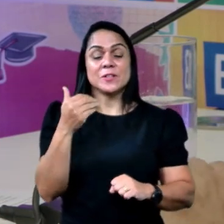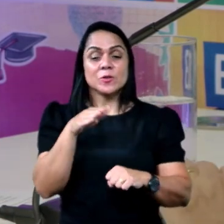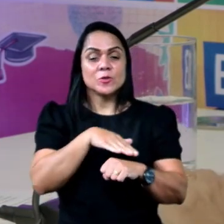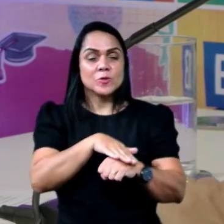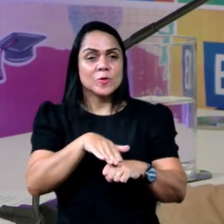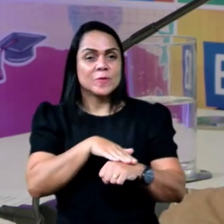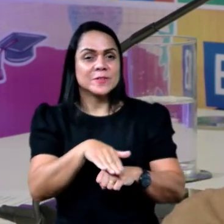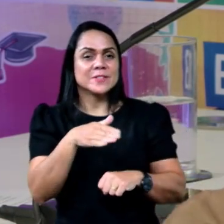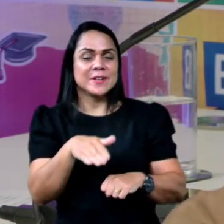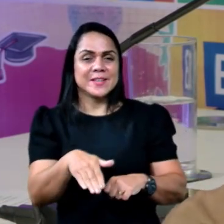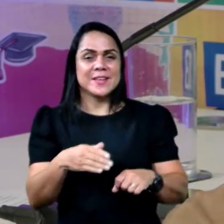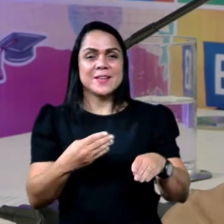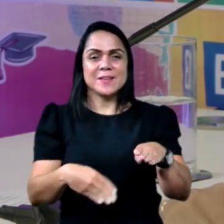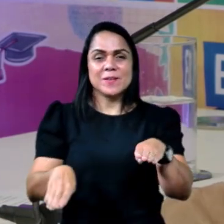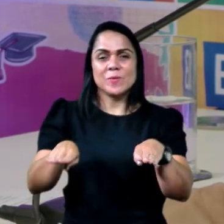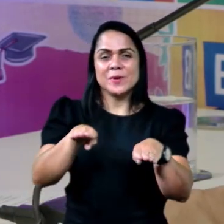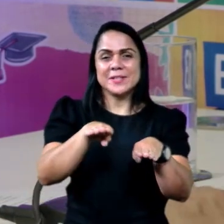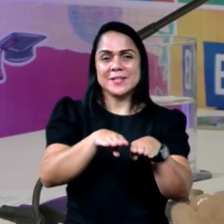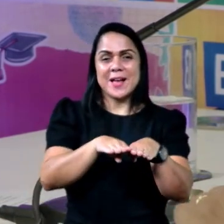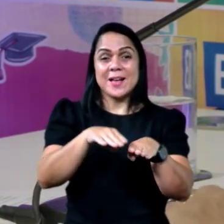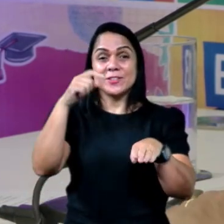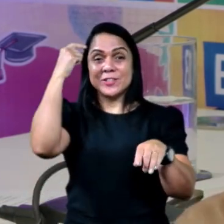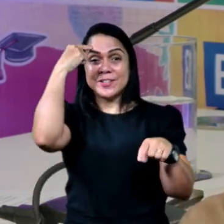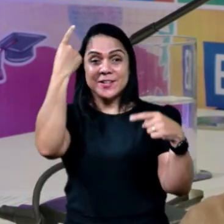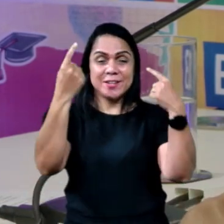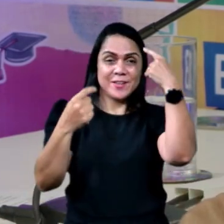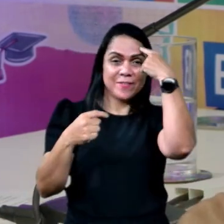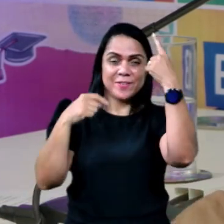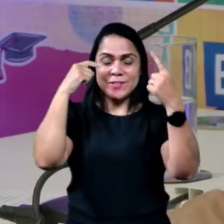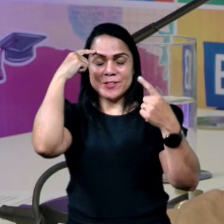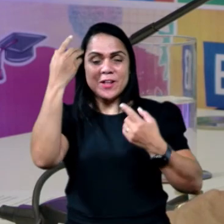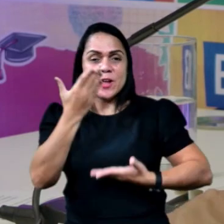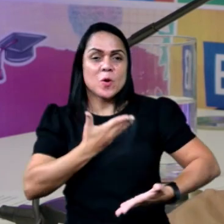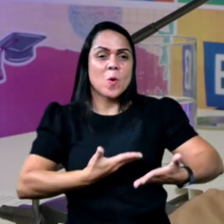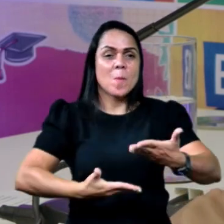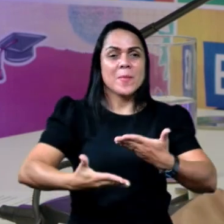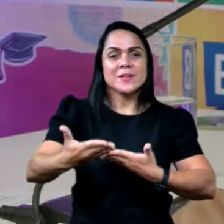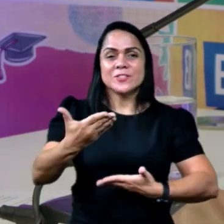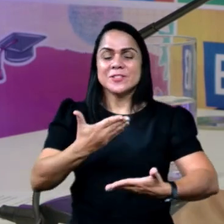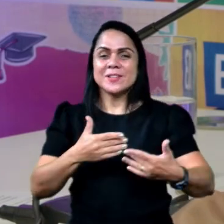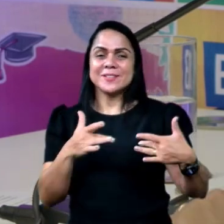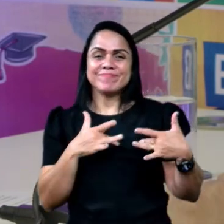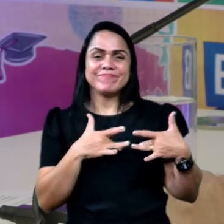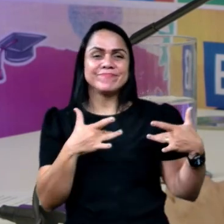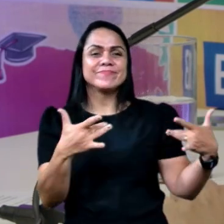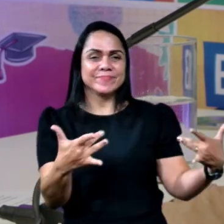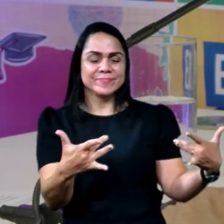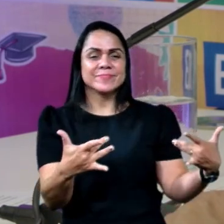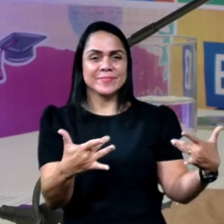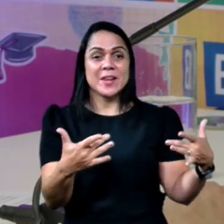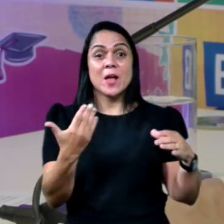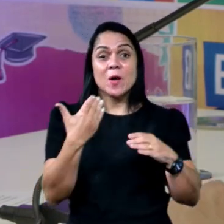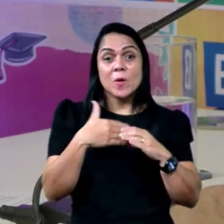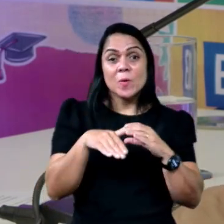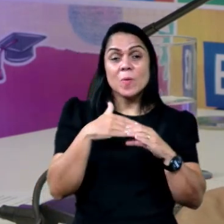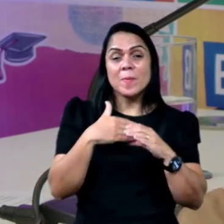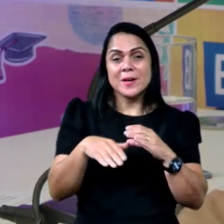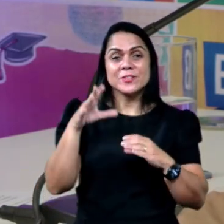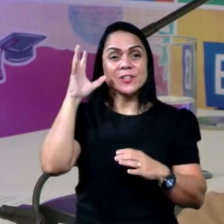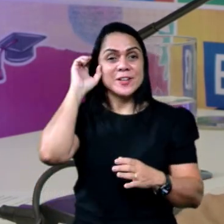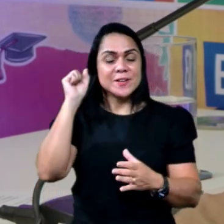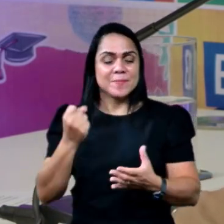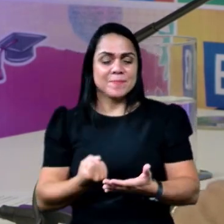em equidade, em criatividade, em compartilhar, em generosidade. Compartilhe também esse podcast, leve